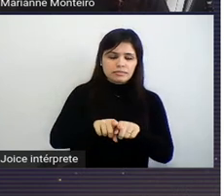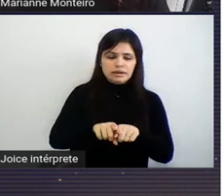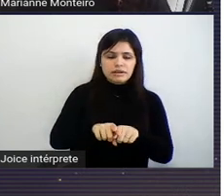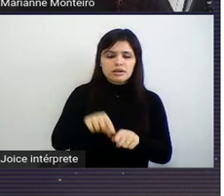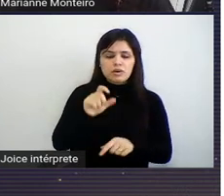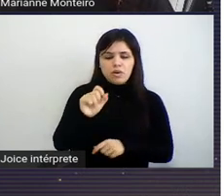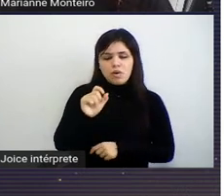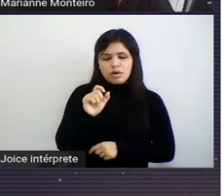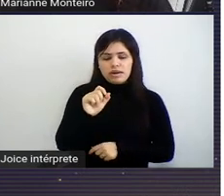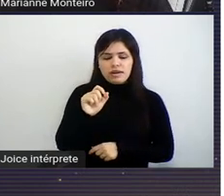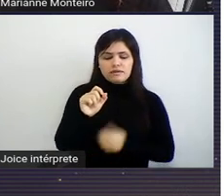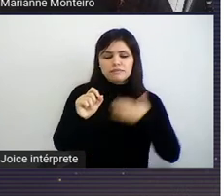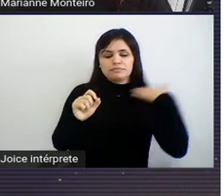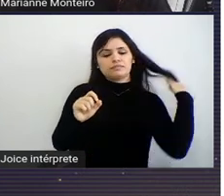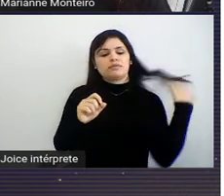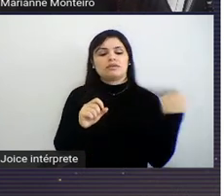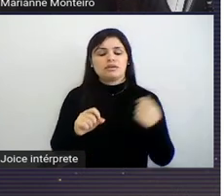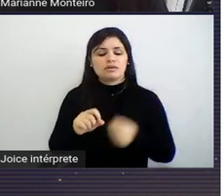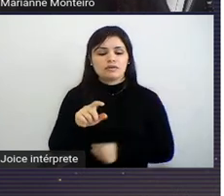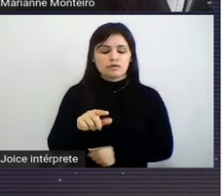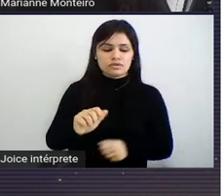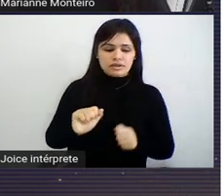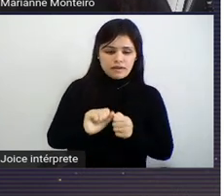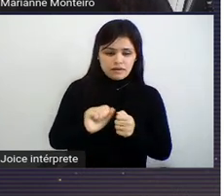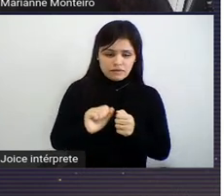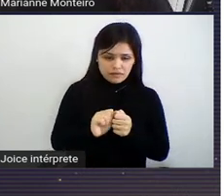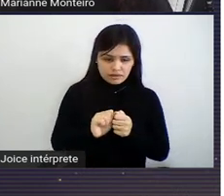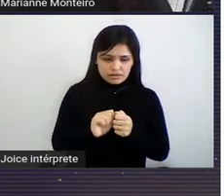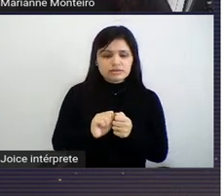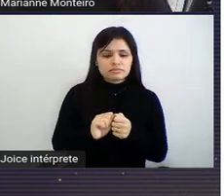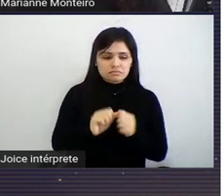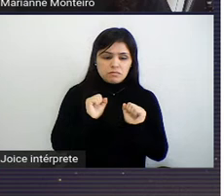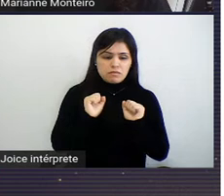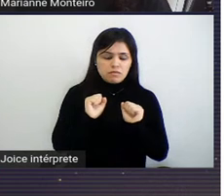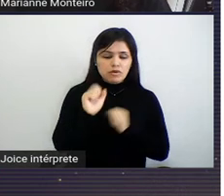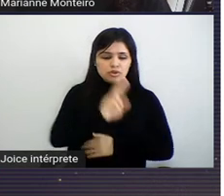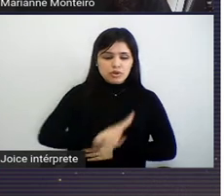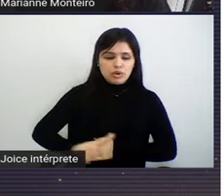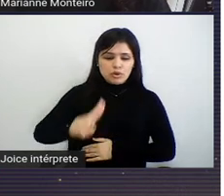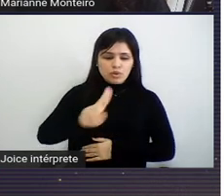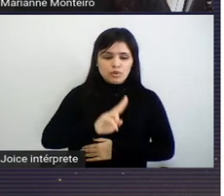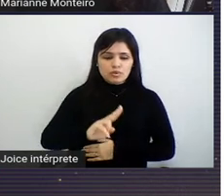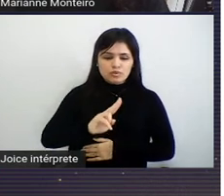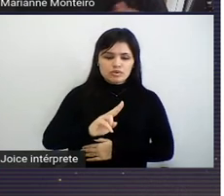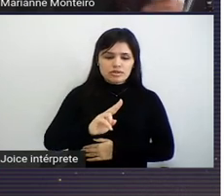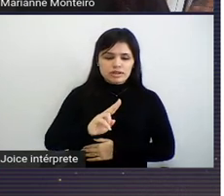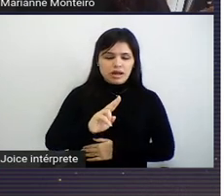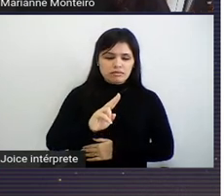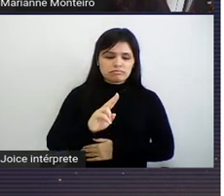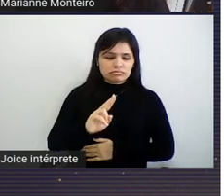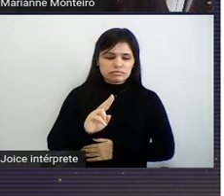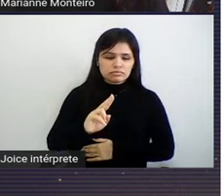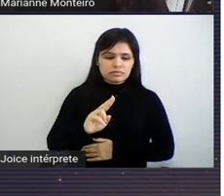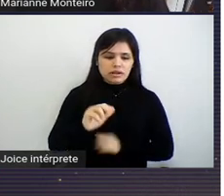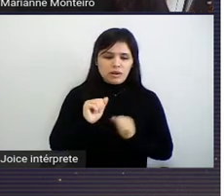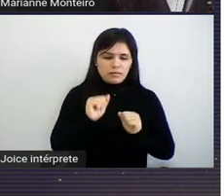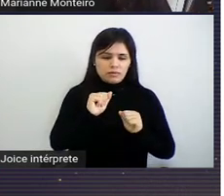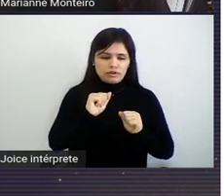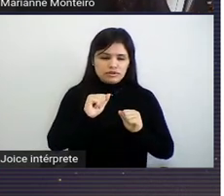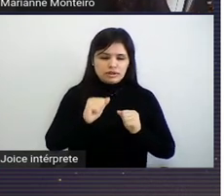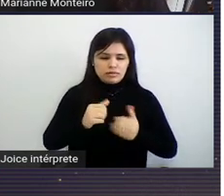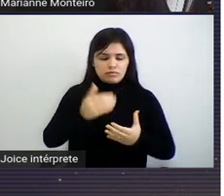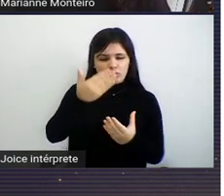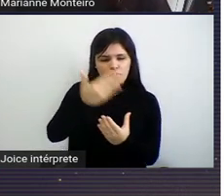própria graduação, disponibilizar o código no GitHub e adicionar um arquivo de README, então um arquivo de